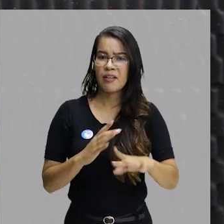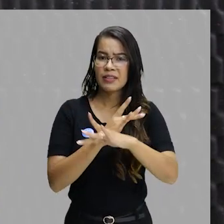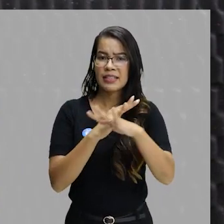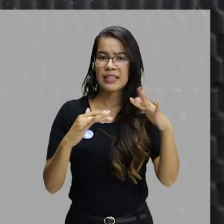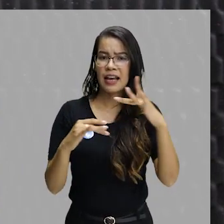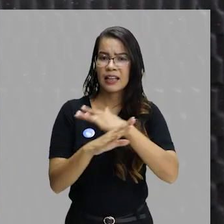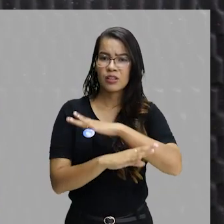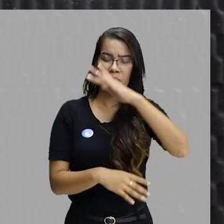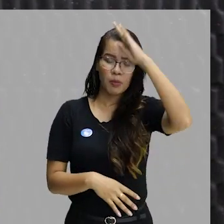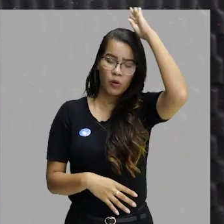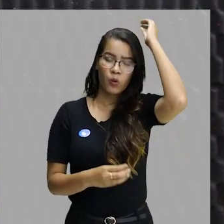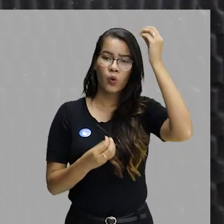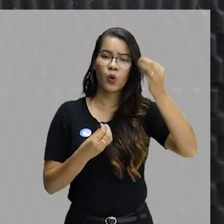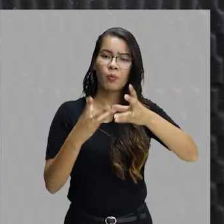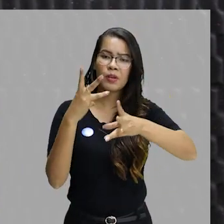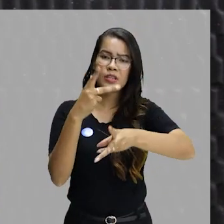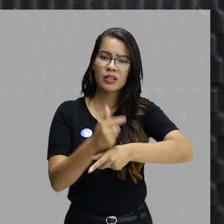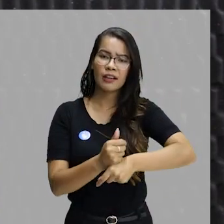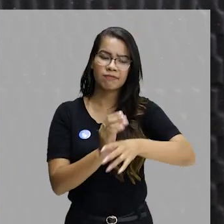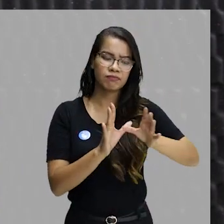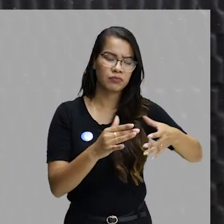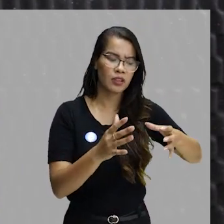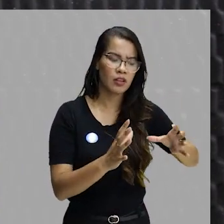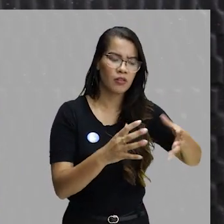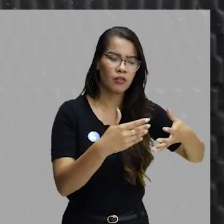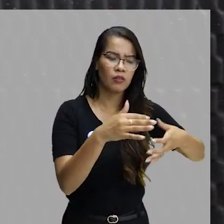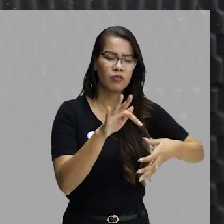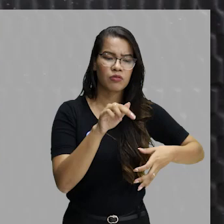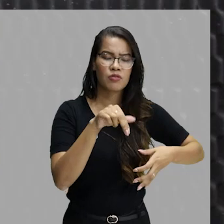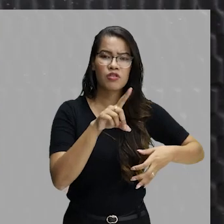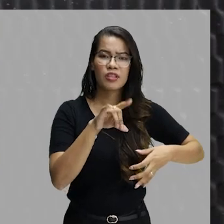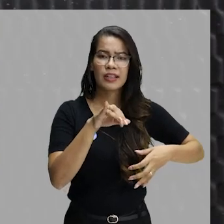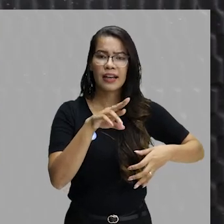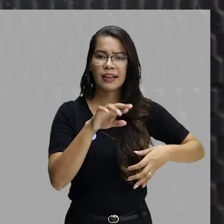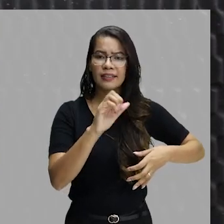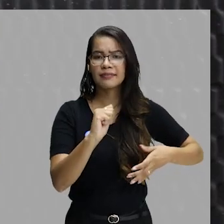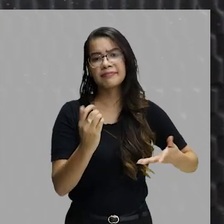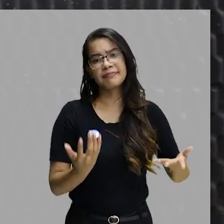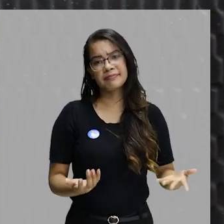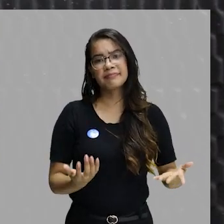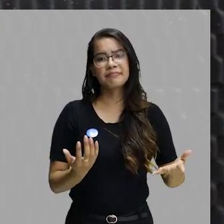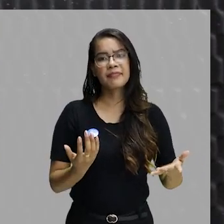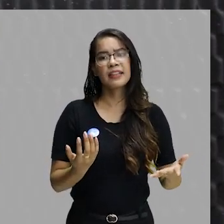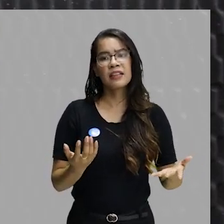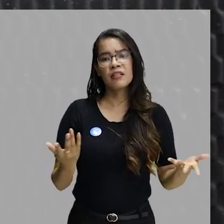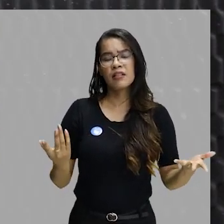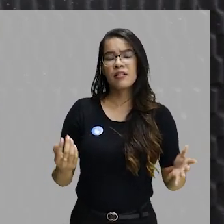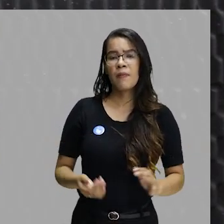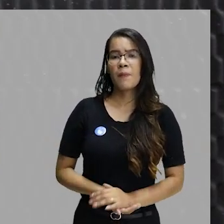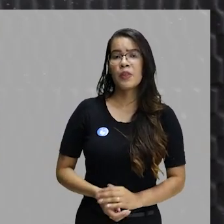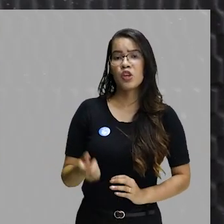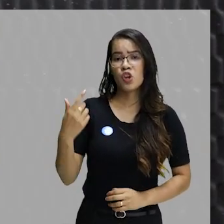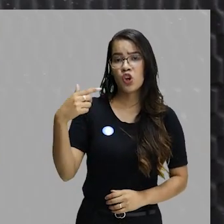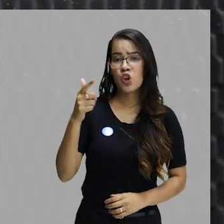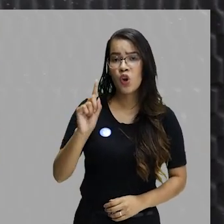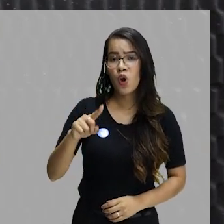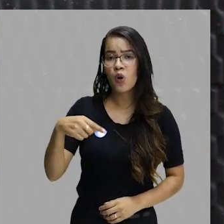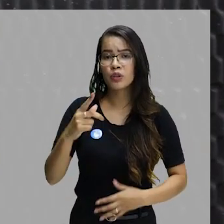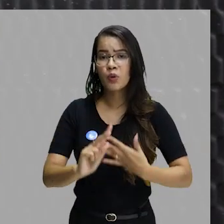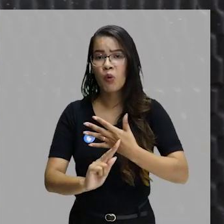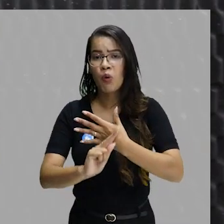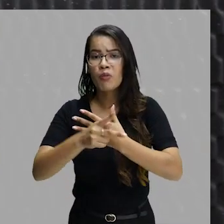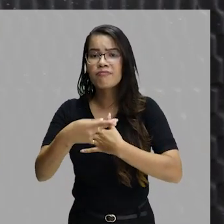como reflexo dessa concentração fundiária. Um outro reflexo, um outro efeito